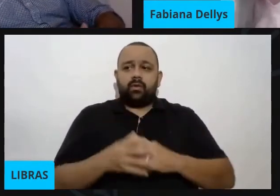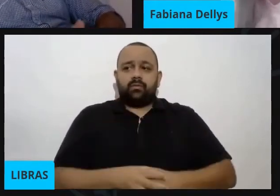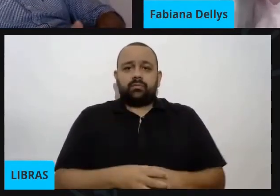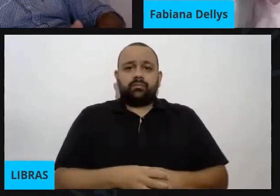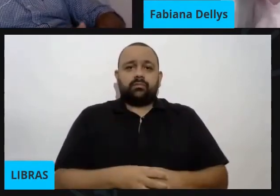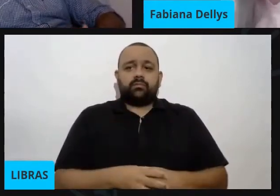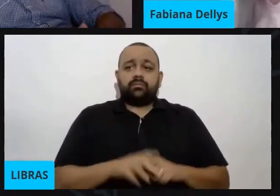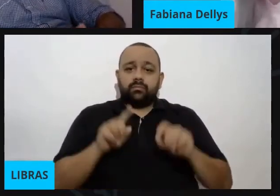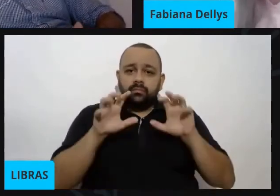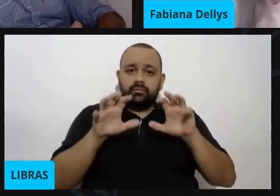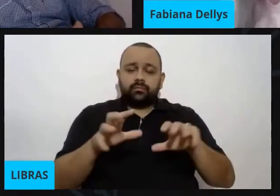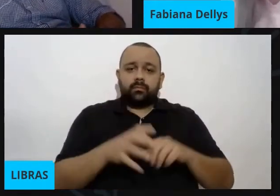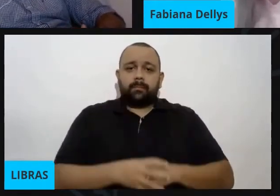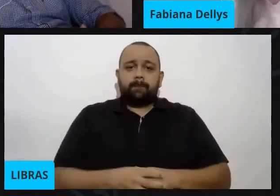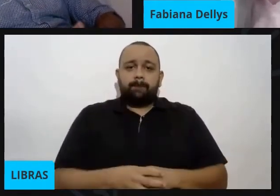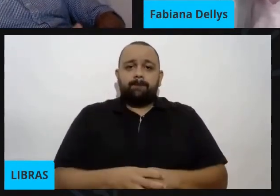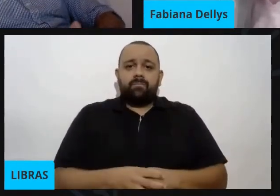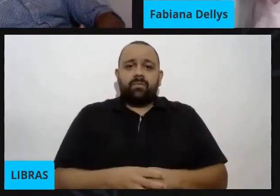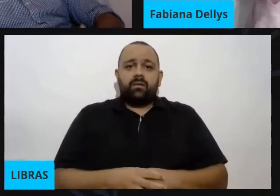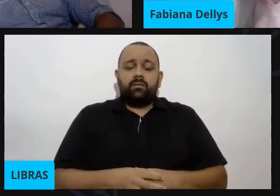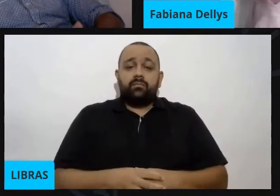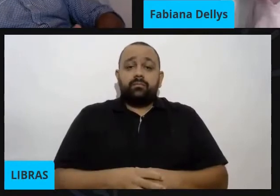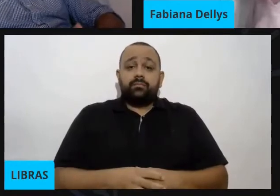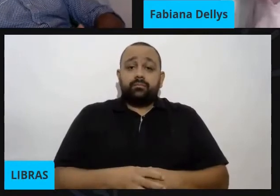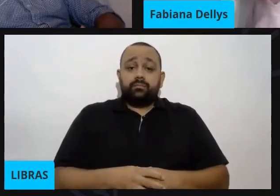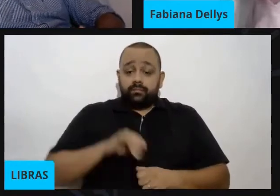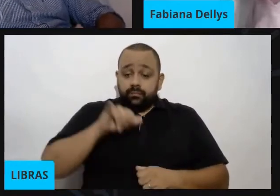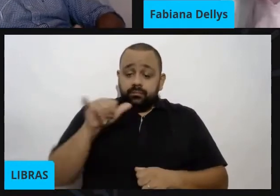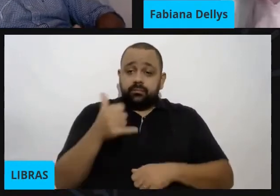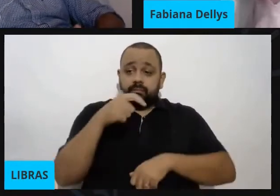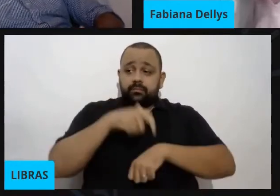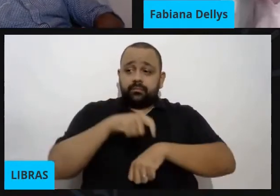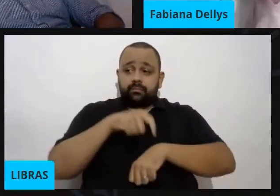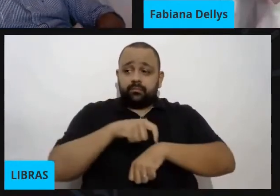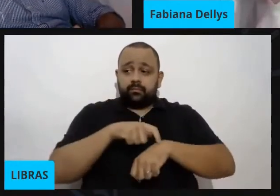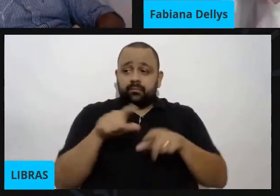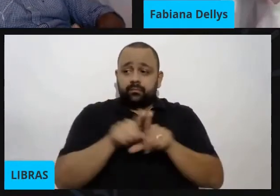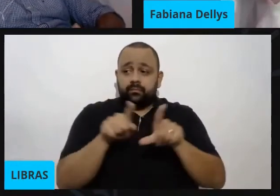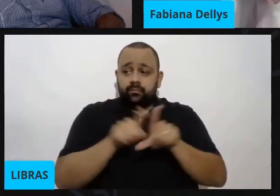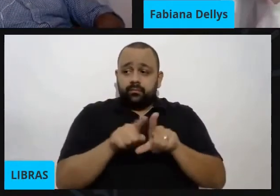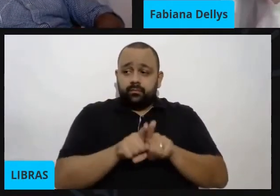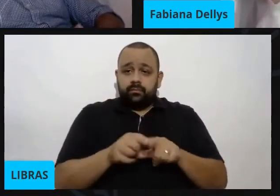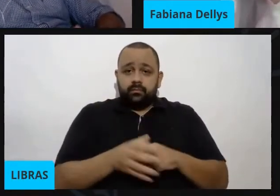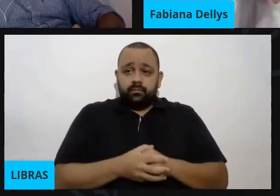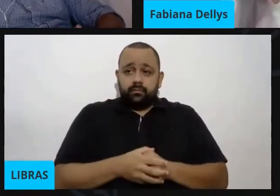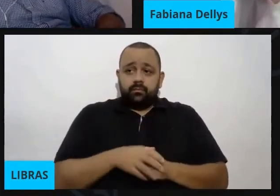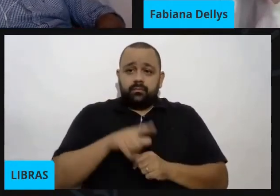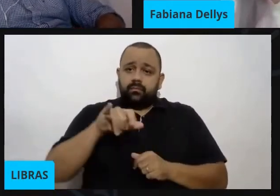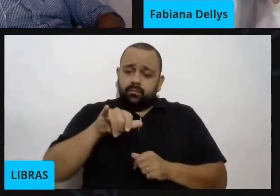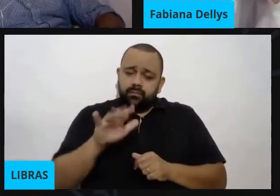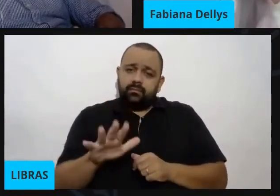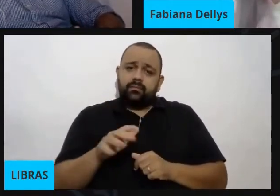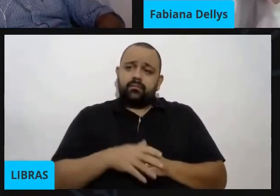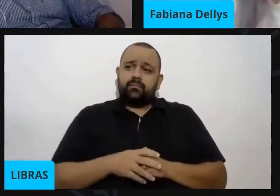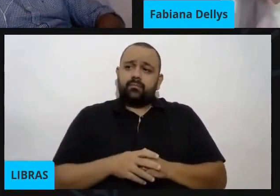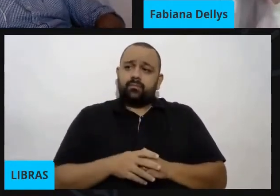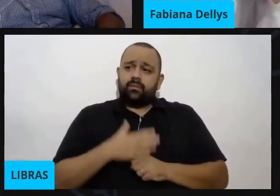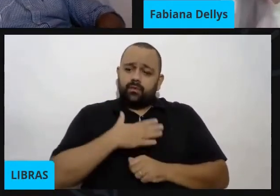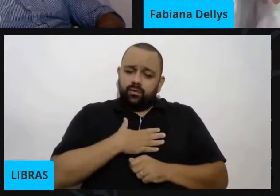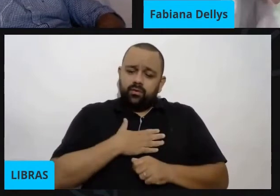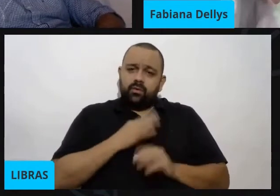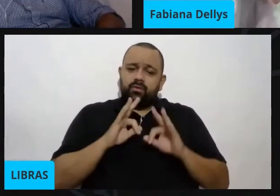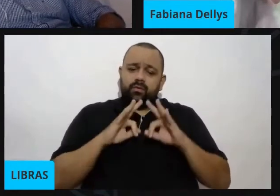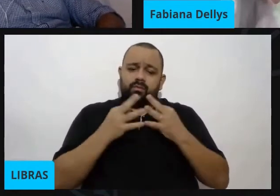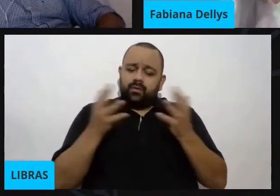É isso. Cara, aproveite esse momento, fique, curta, vivencie